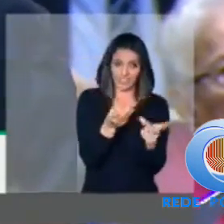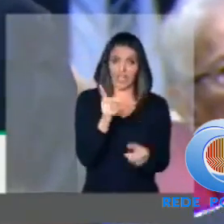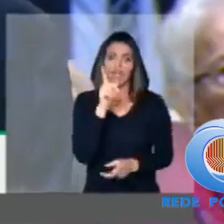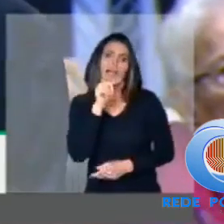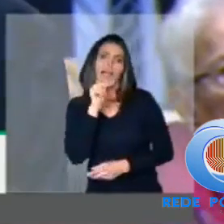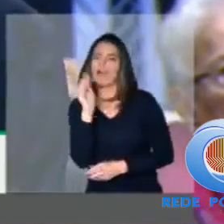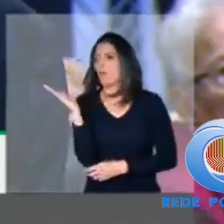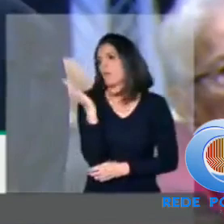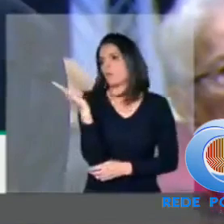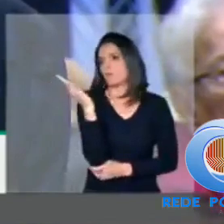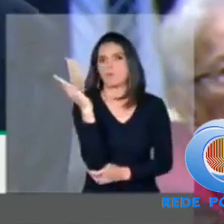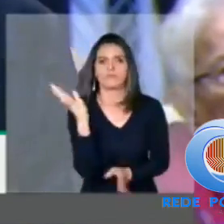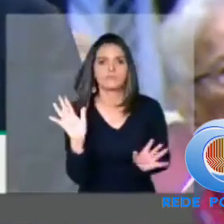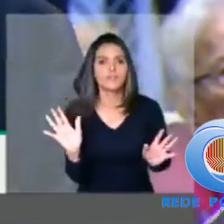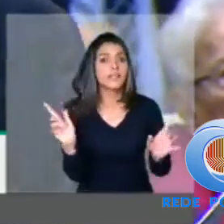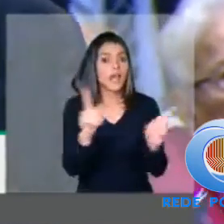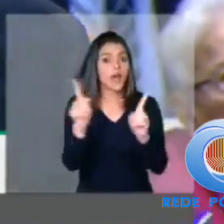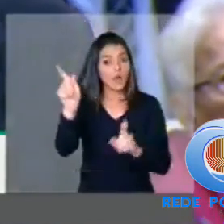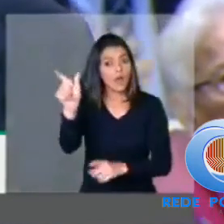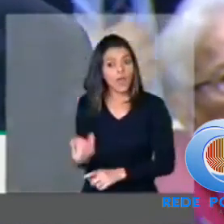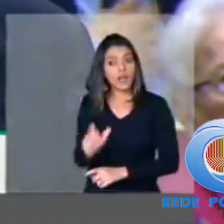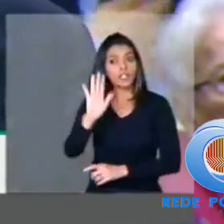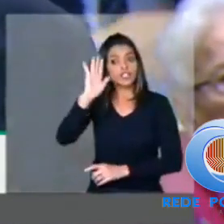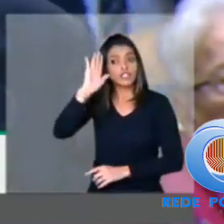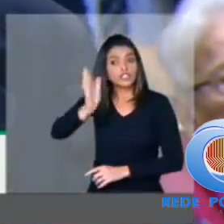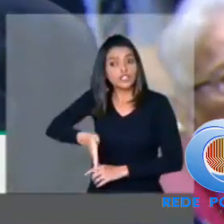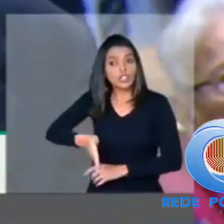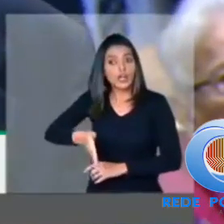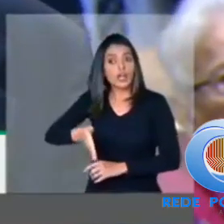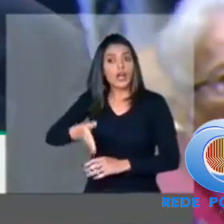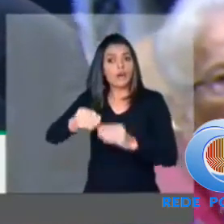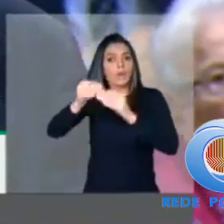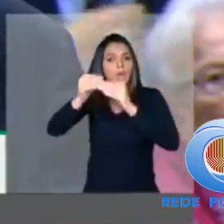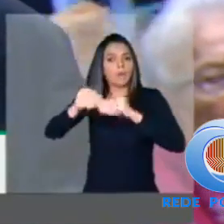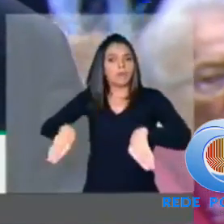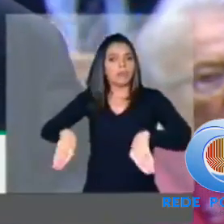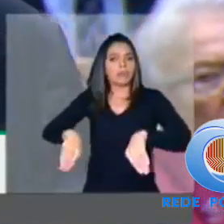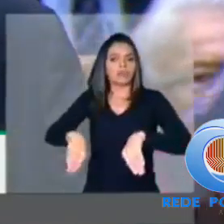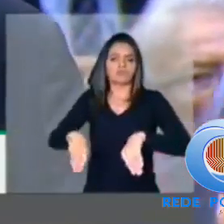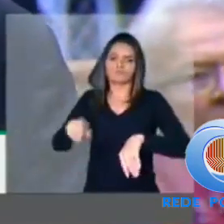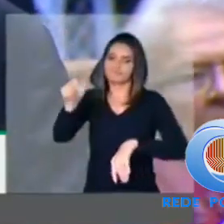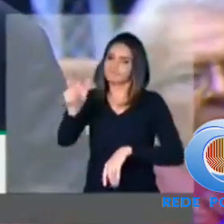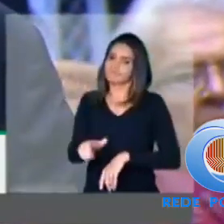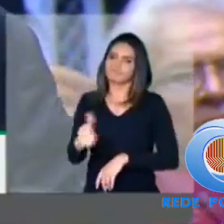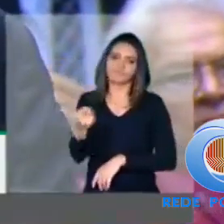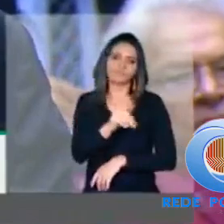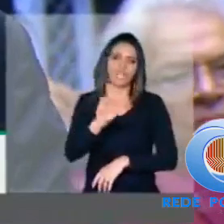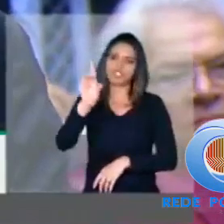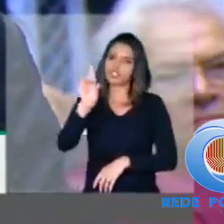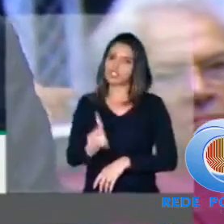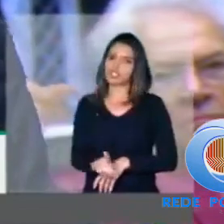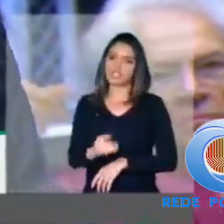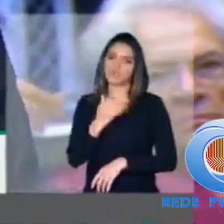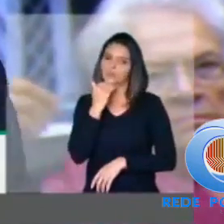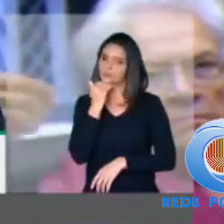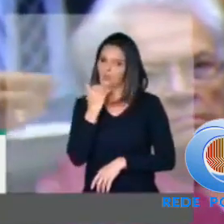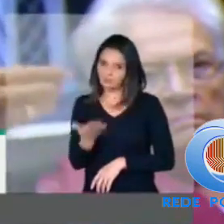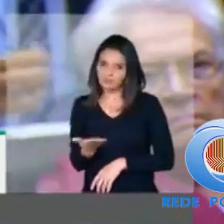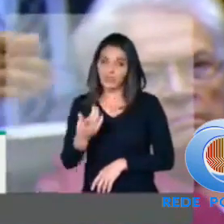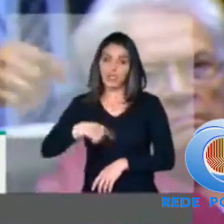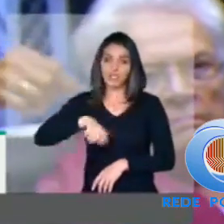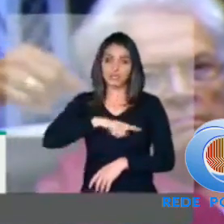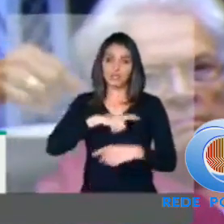pessoa que vende água no semáforo, ela já está totalmente precarizada, não tem direito nenhum, e nós temos